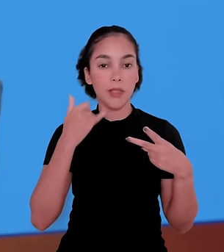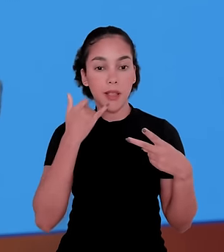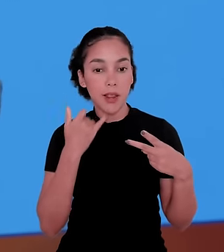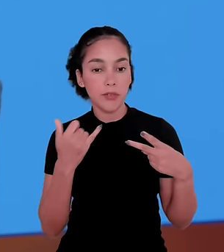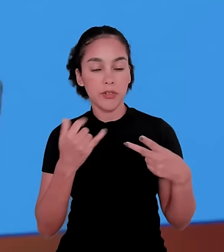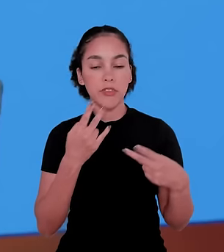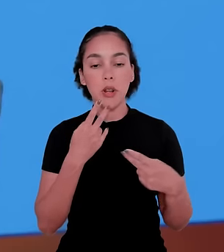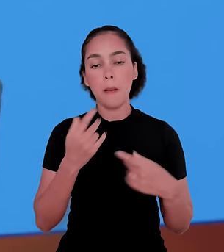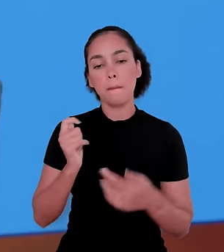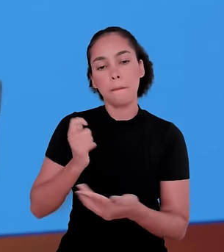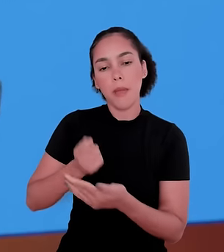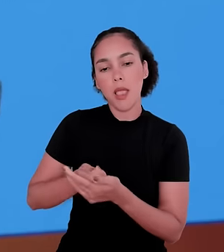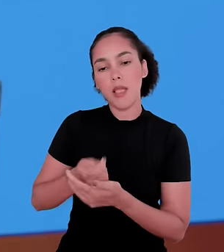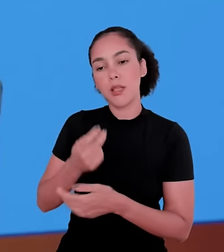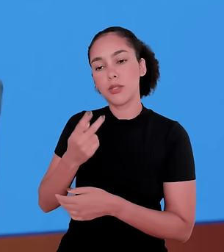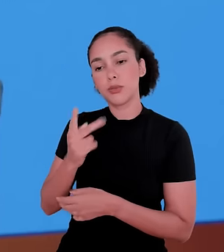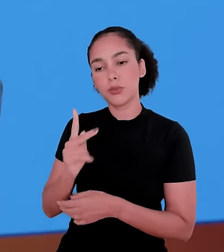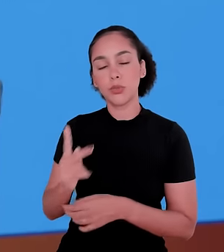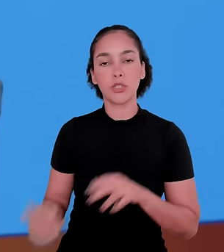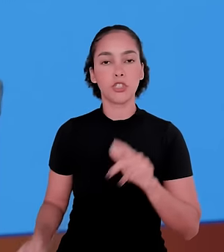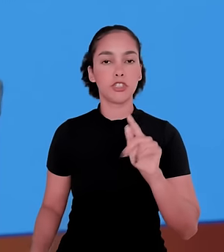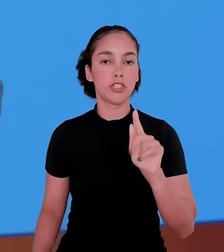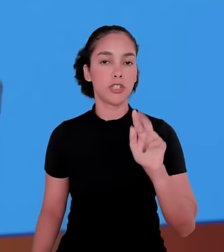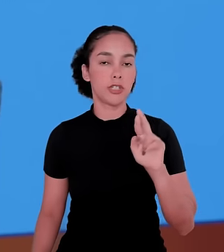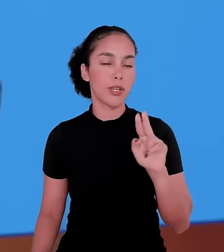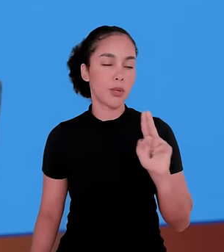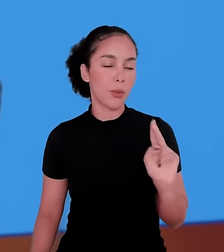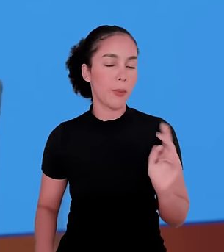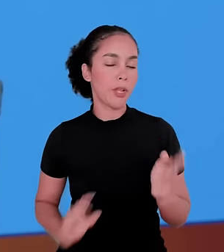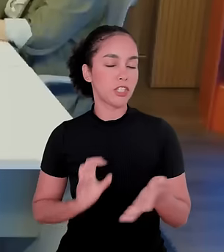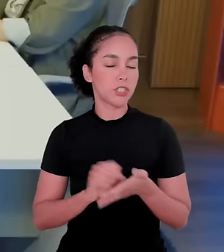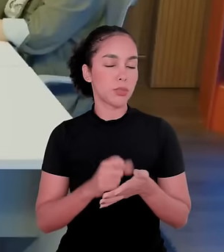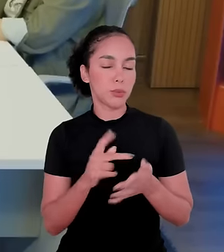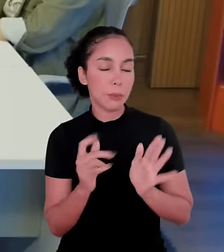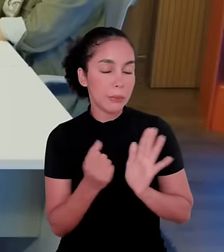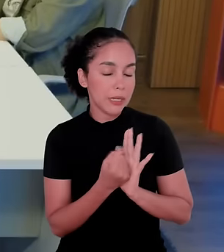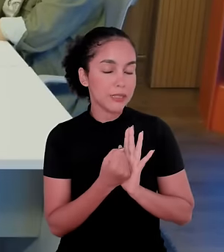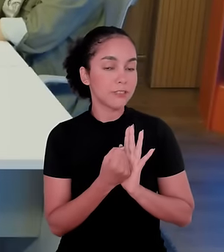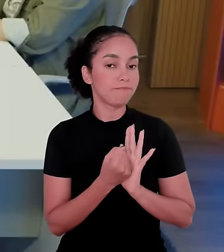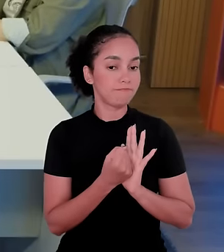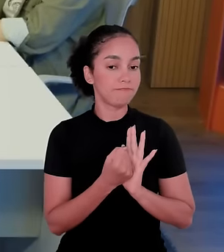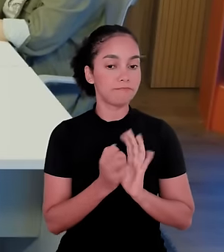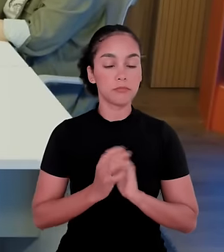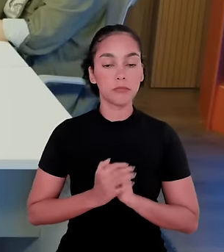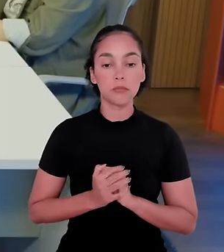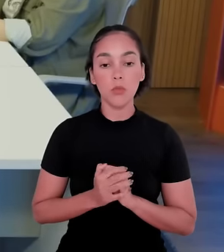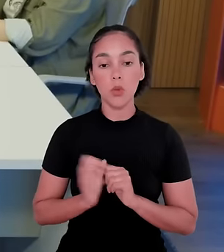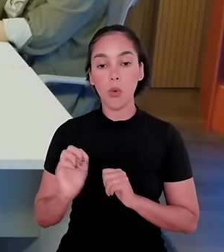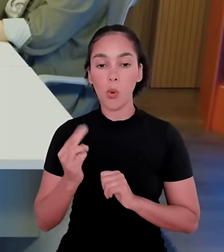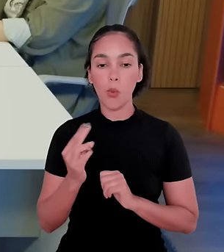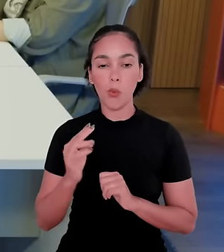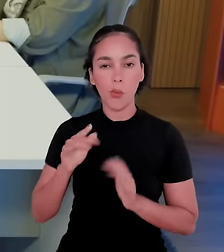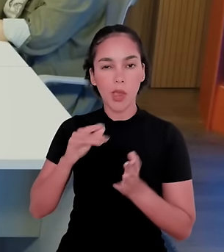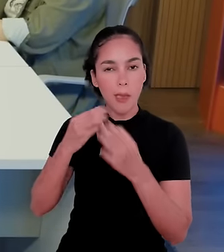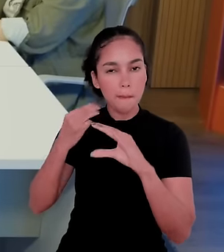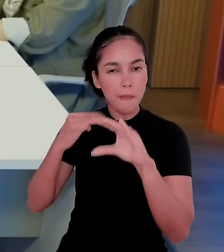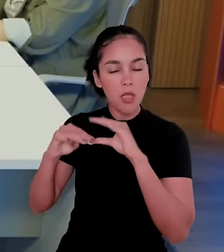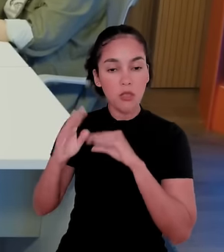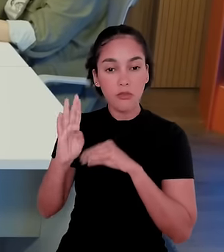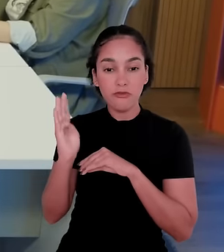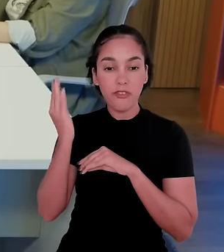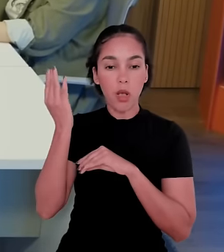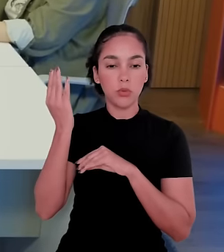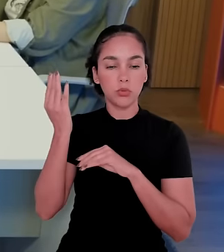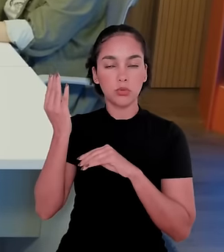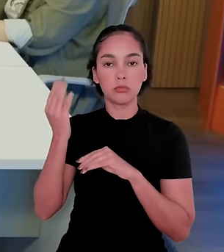dizendo pague aqui a sua para você registrar sua marca e tudo mais e ou então e-mails falsos dizendo que é do